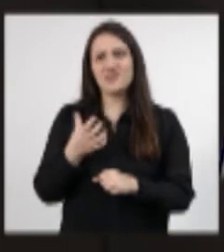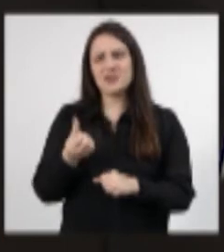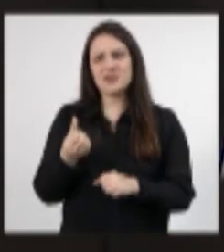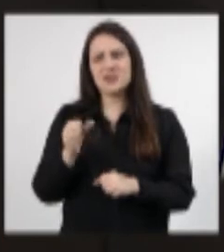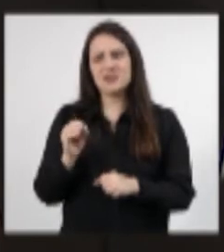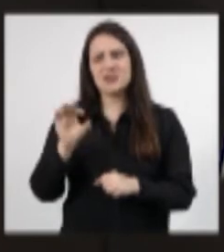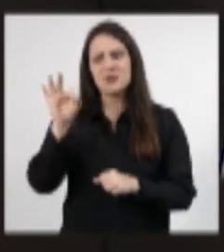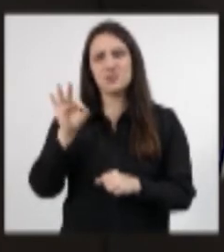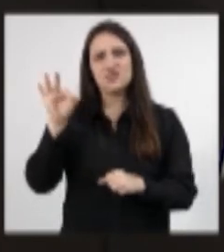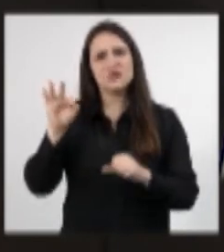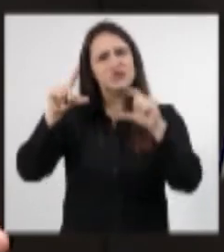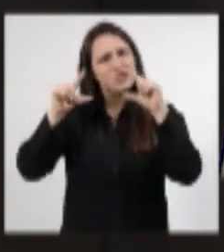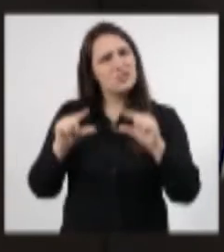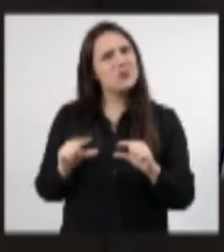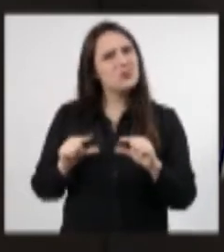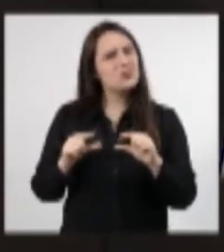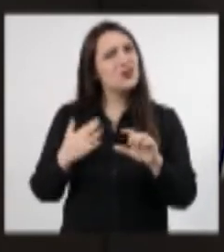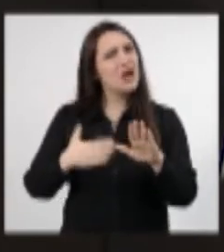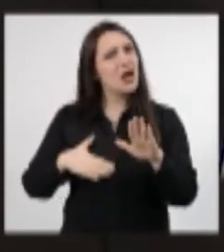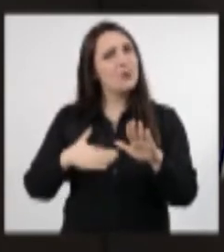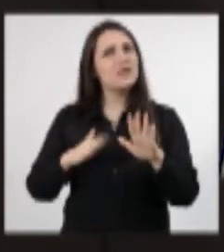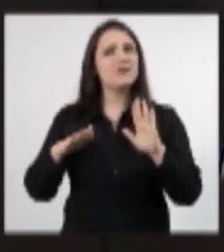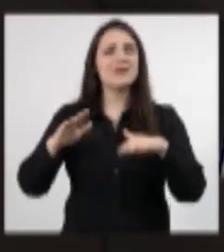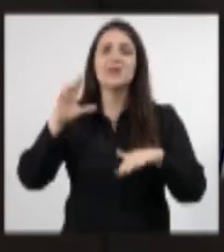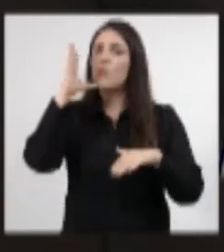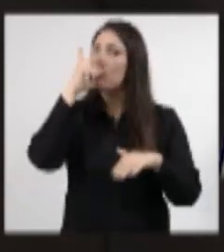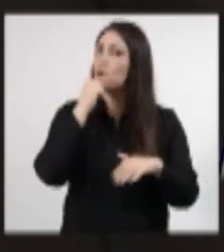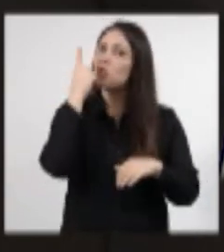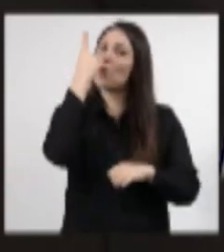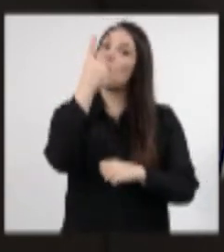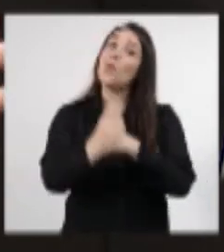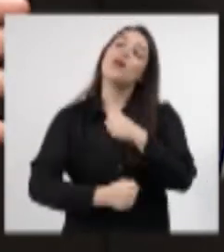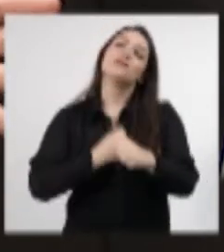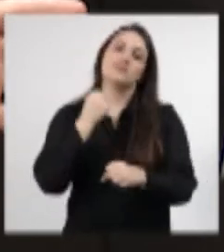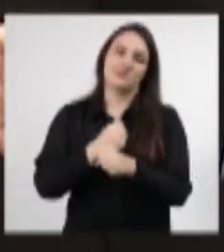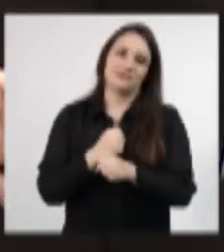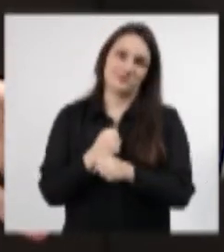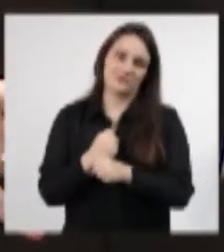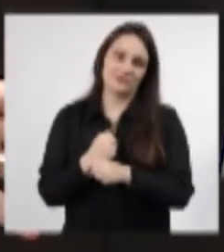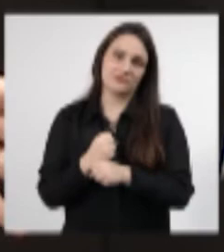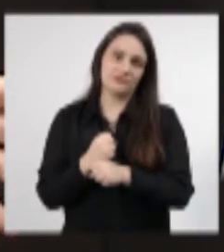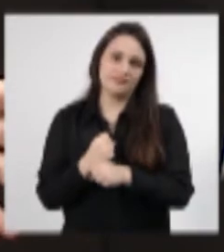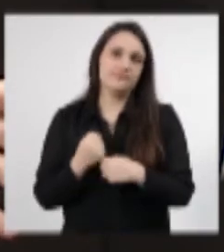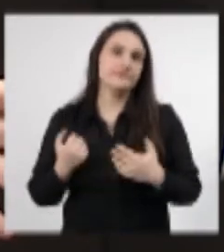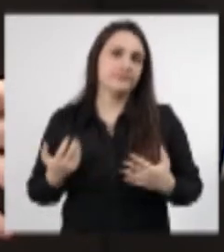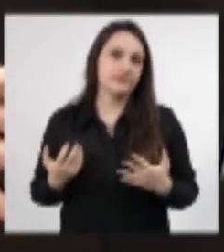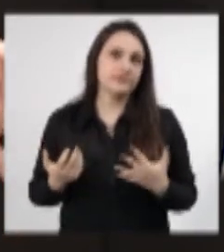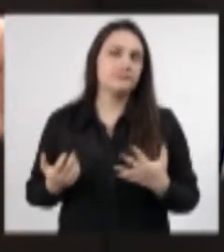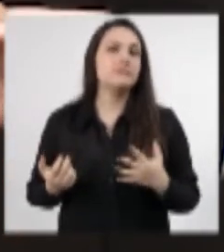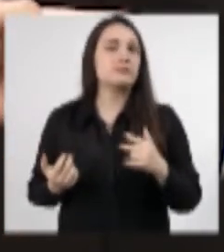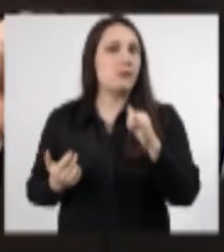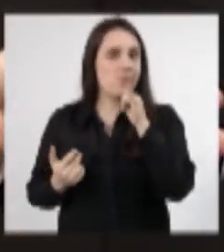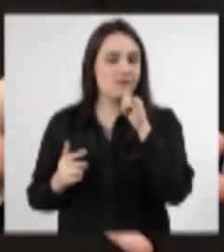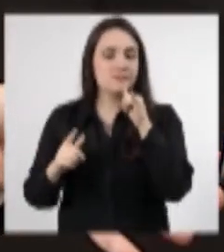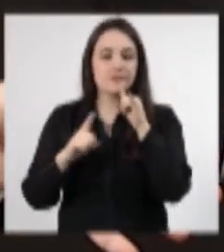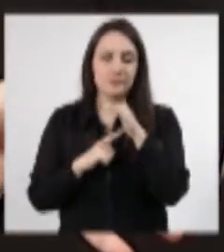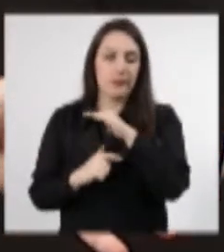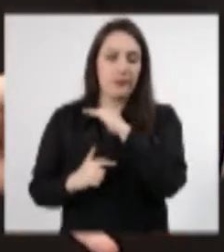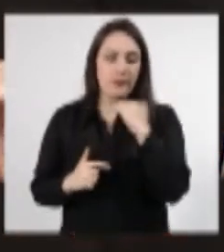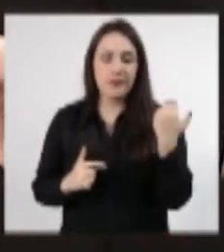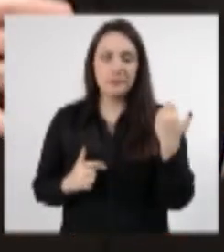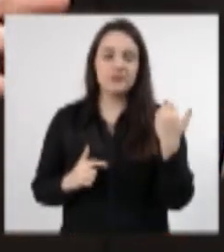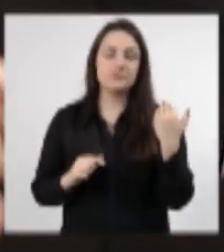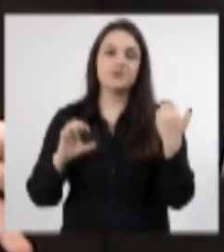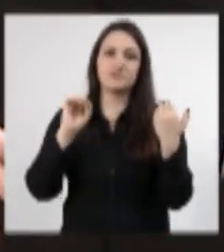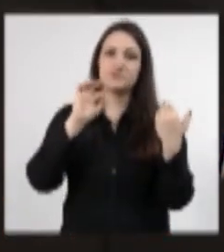homicídio, você tem uma média aí de 1 ano para elucidá-lo. Então, você fecha o ano, por exemplo, com as mortes que